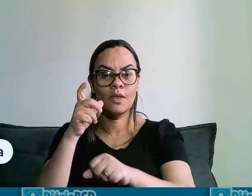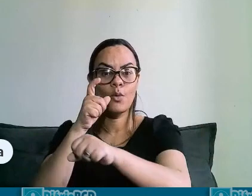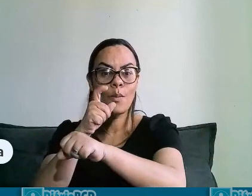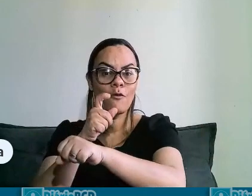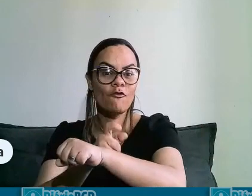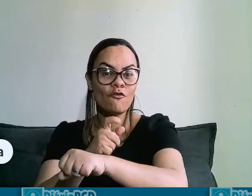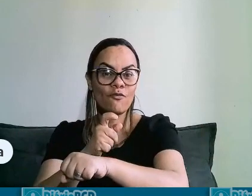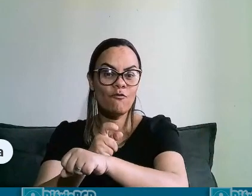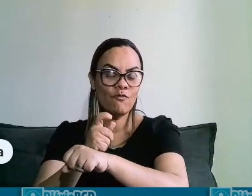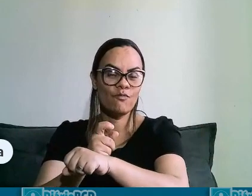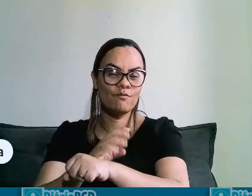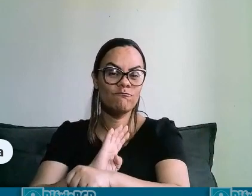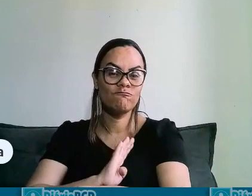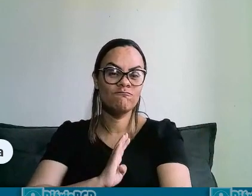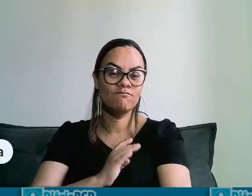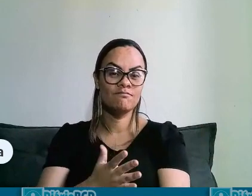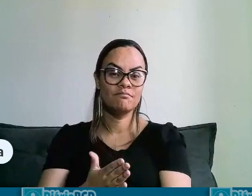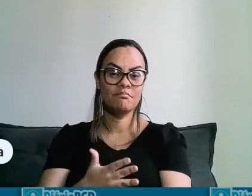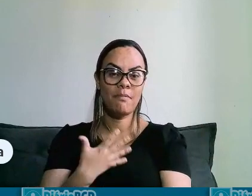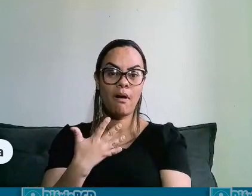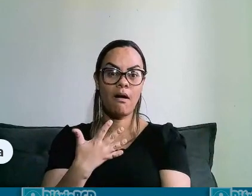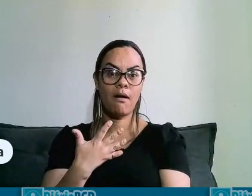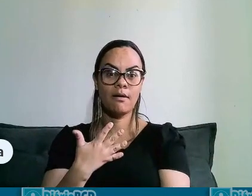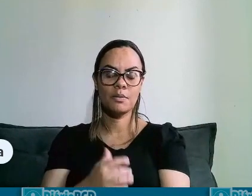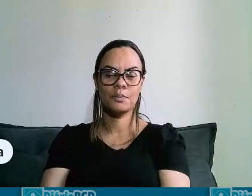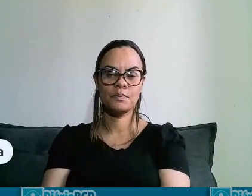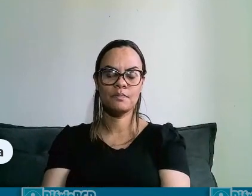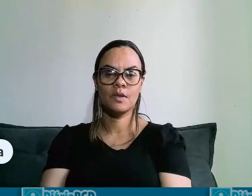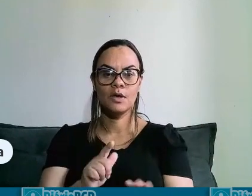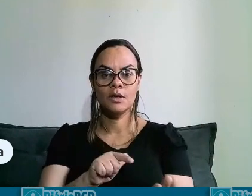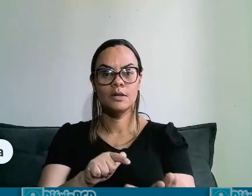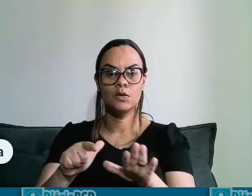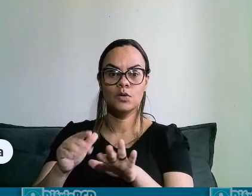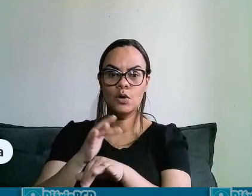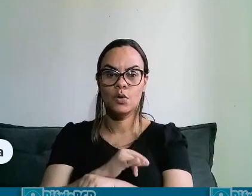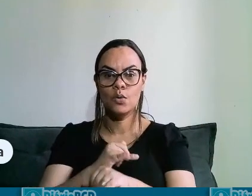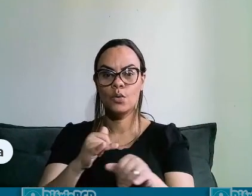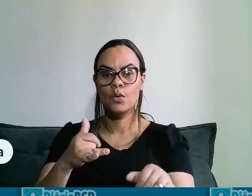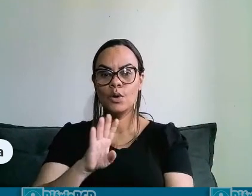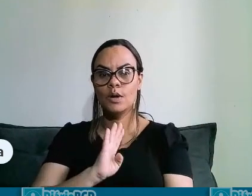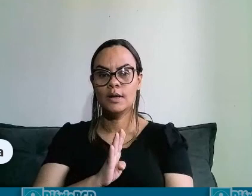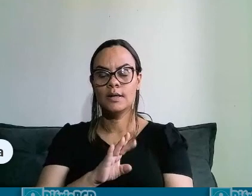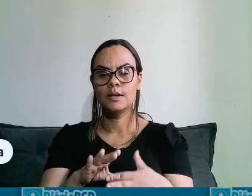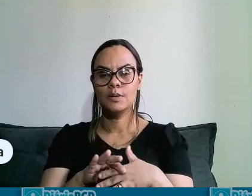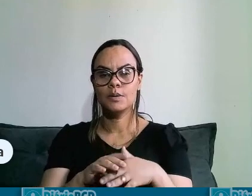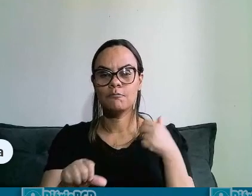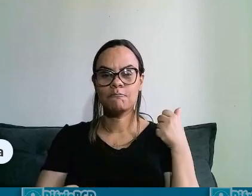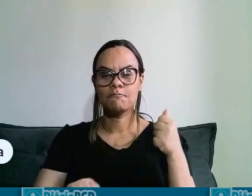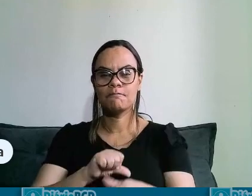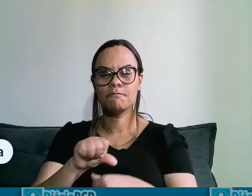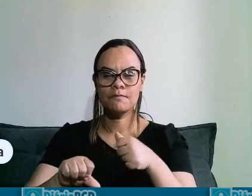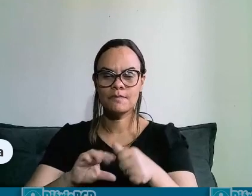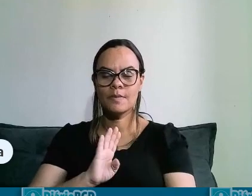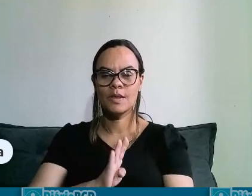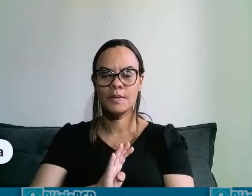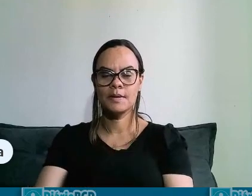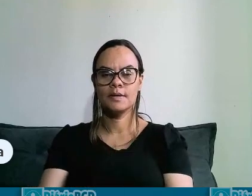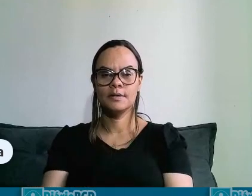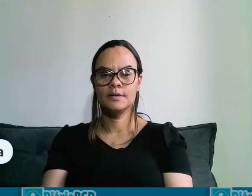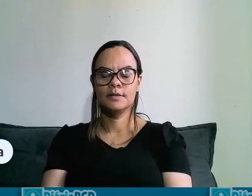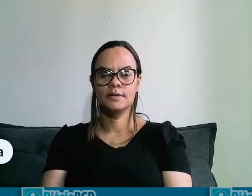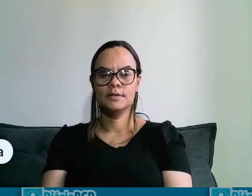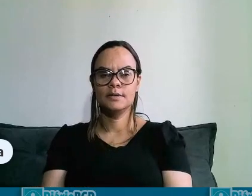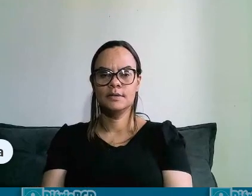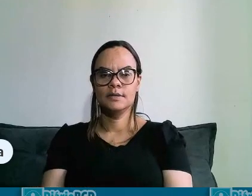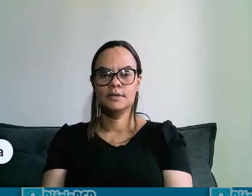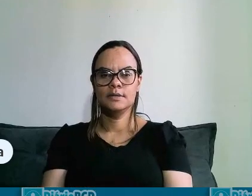Fausto Silva, do Faustão, não é? Que essa semana aí anunciou a necessidade do transplante de coração. Mas também